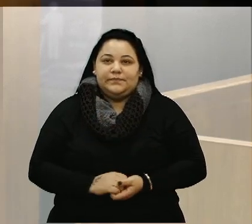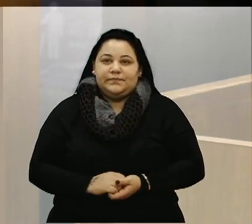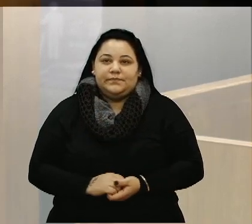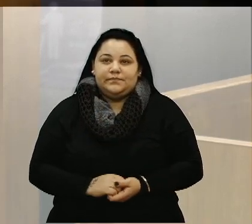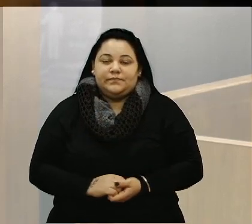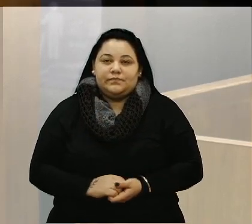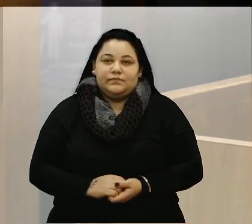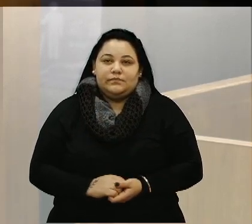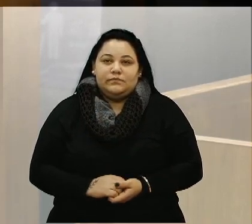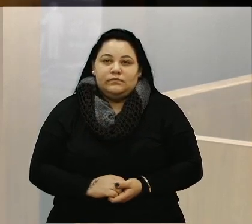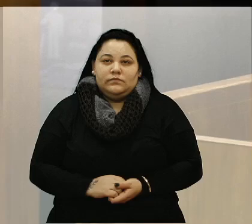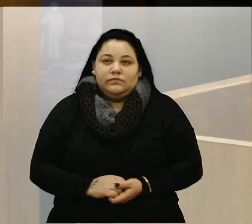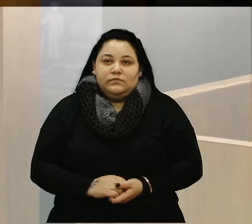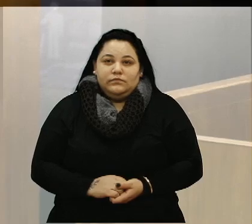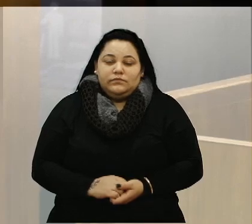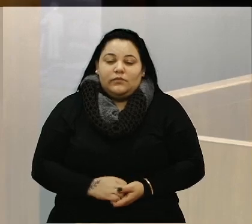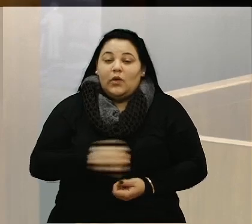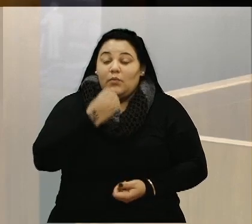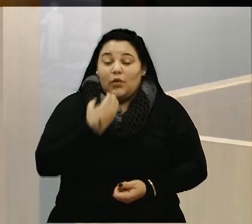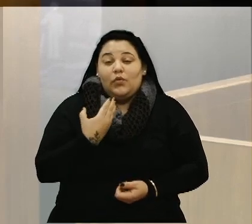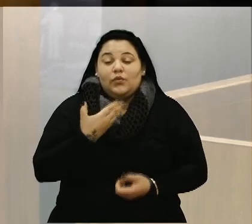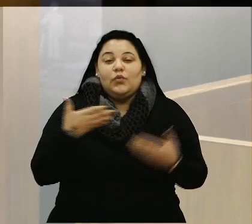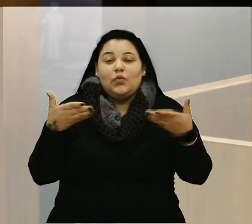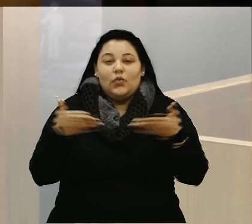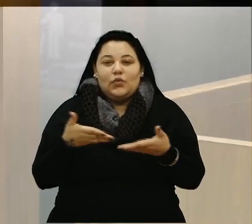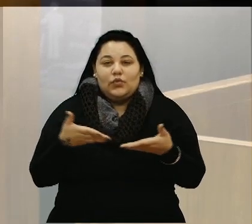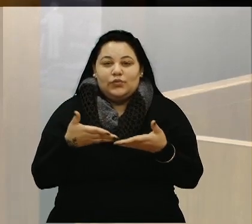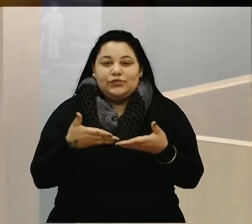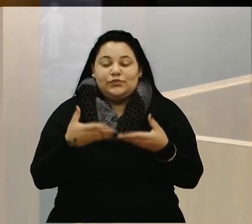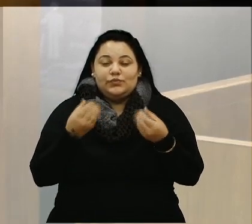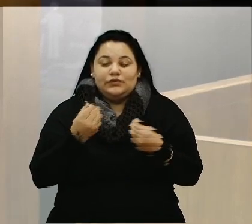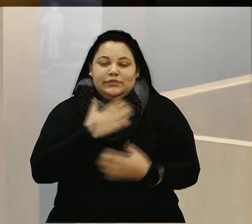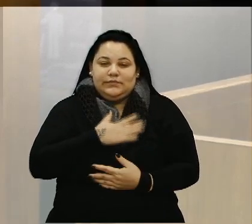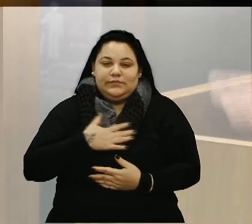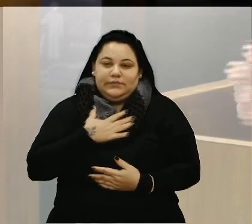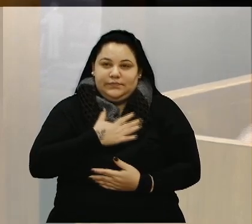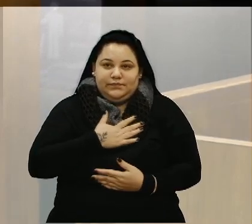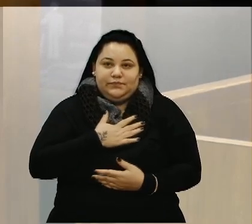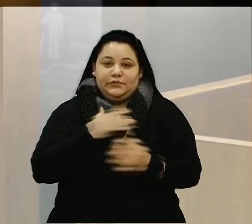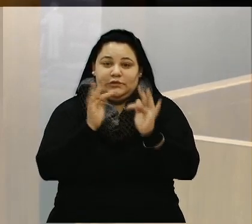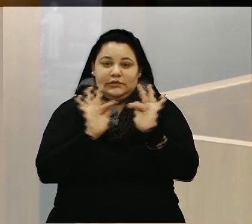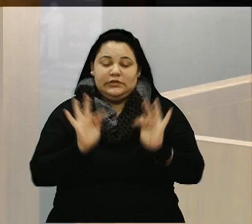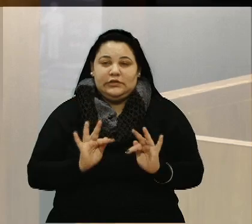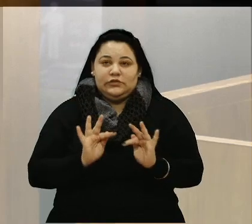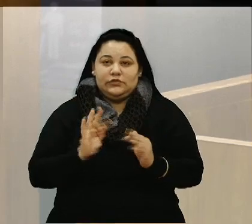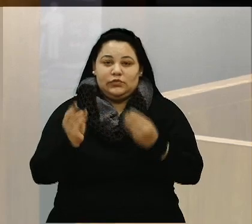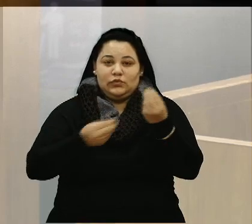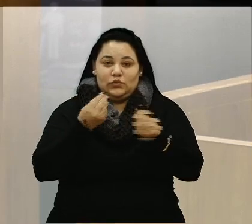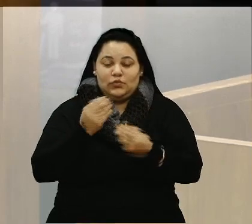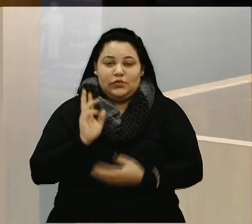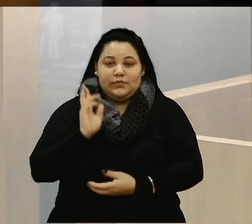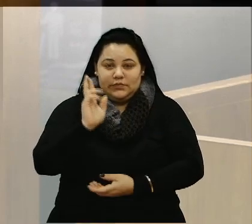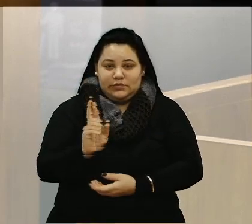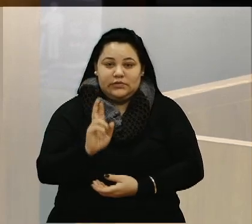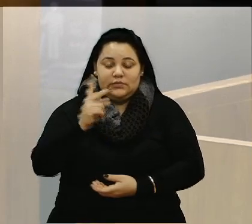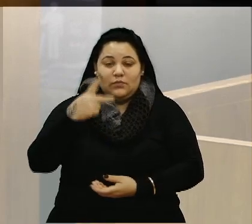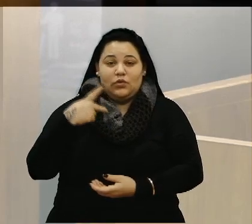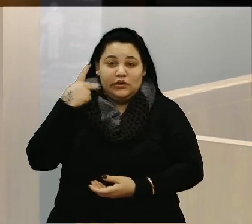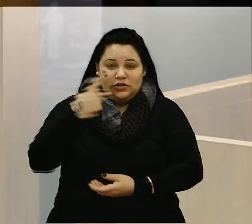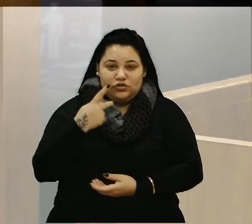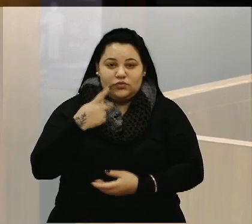PP. Pessoal, eu trago aqui hoje com muita alegria, né, como representante